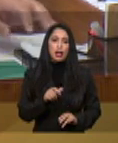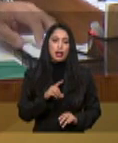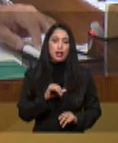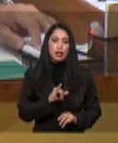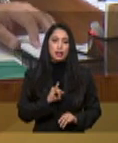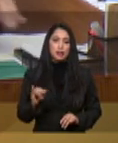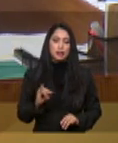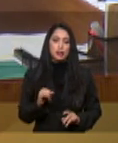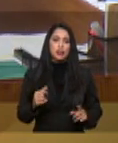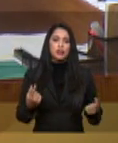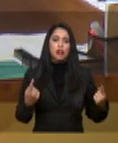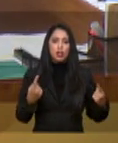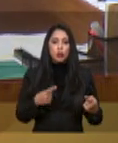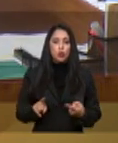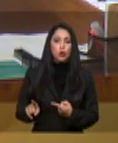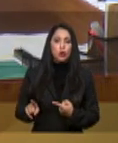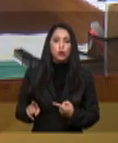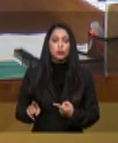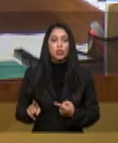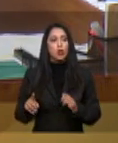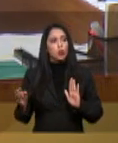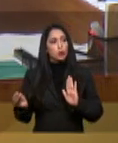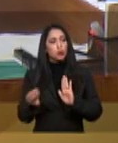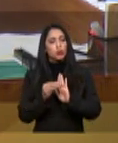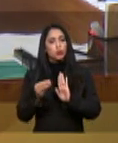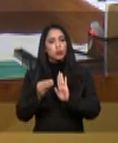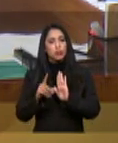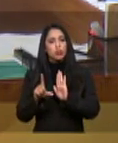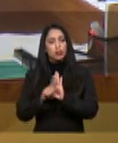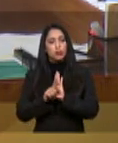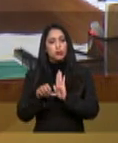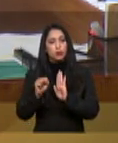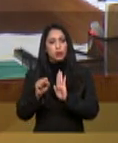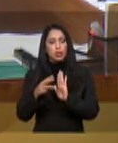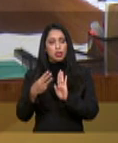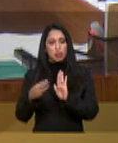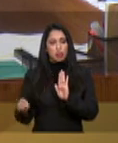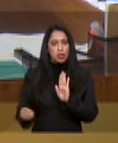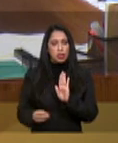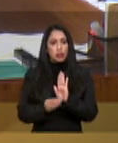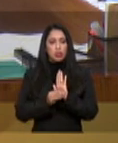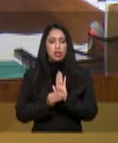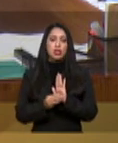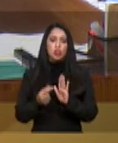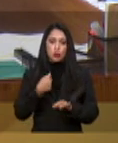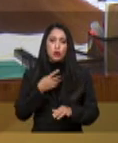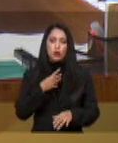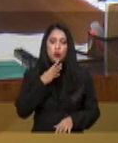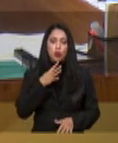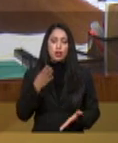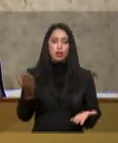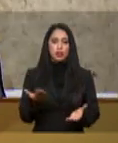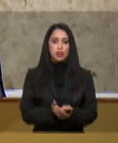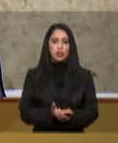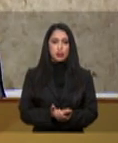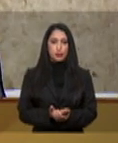combate exatamente o dispositivo legal que foi inserido no artigo 83, eu conheço da ação.